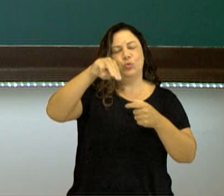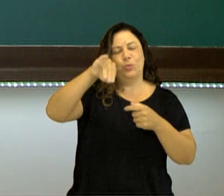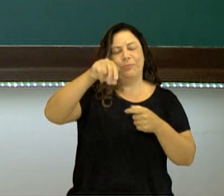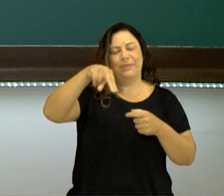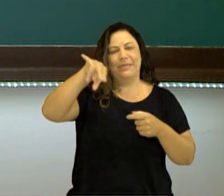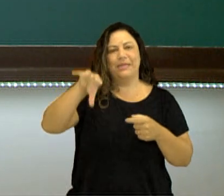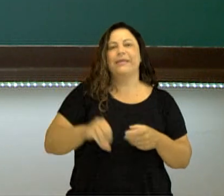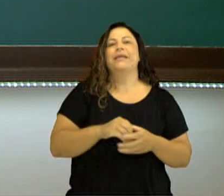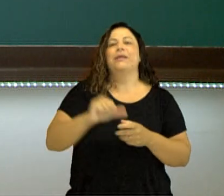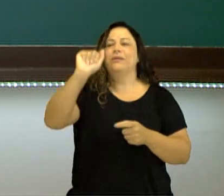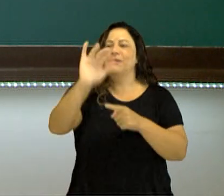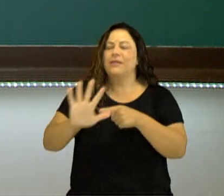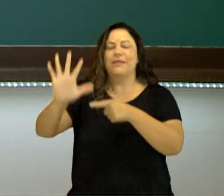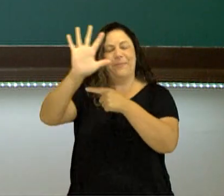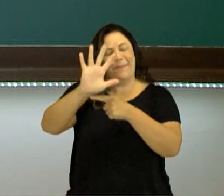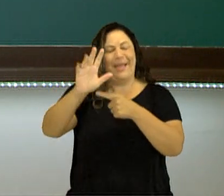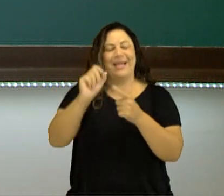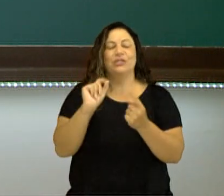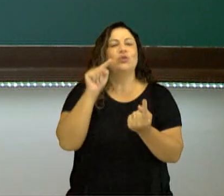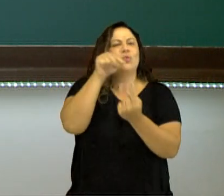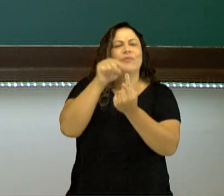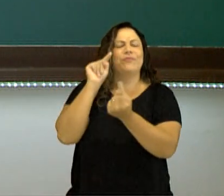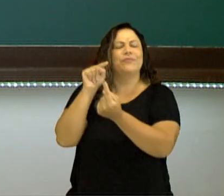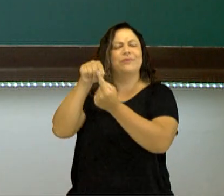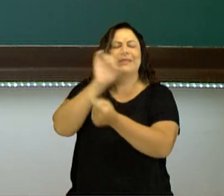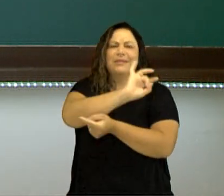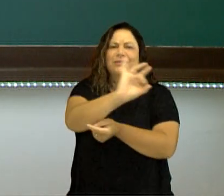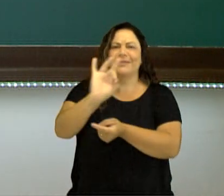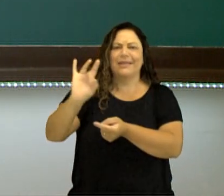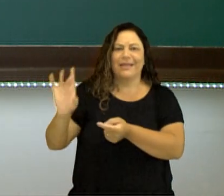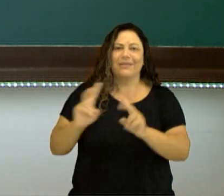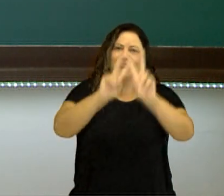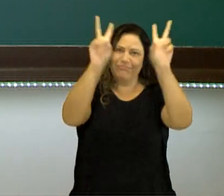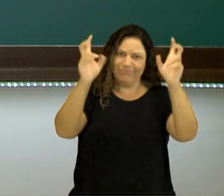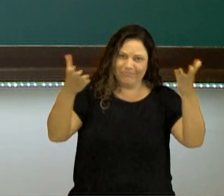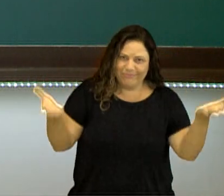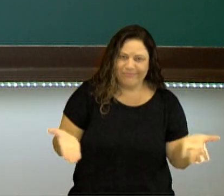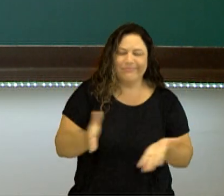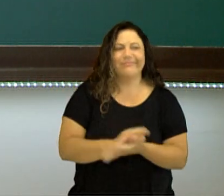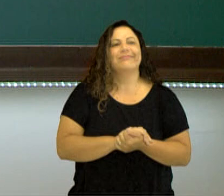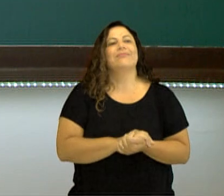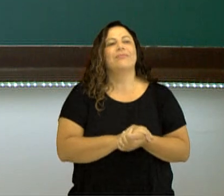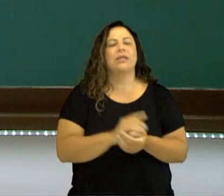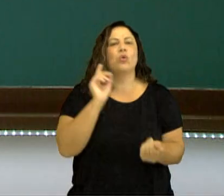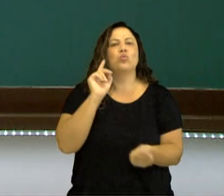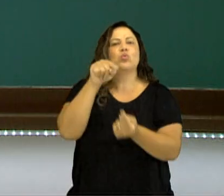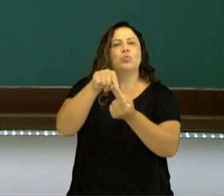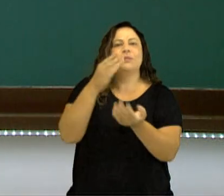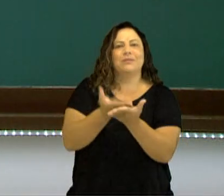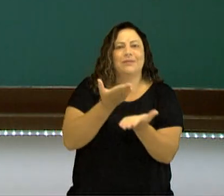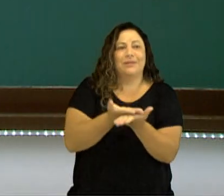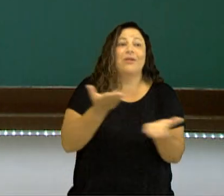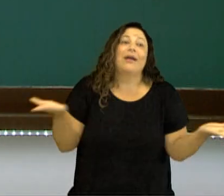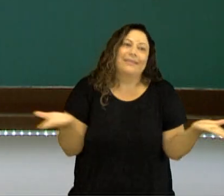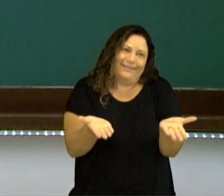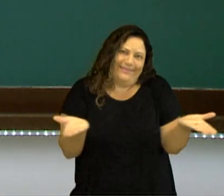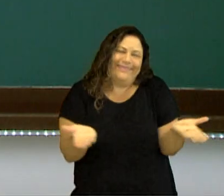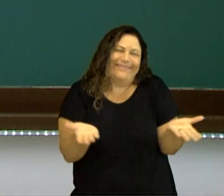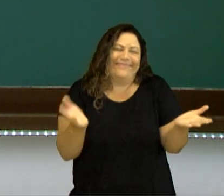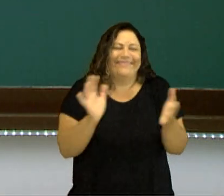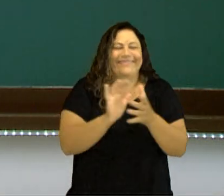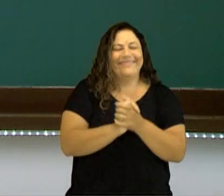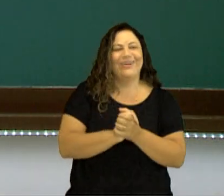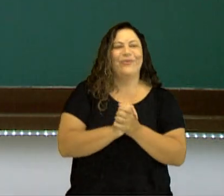a finalidade de cada um deles aí dentro desse assunto. Os objetivos da nossa aula de agora vai